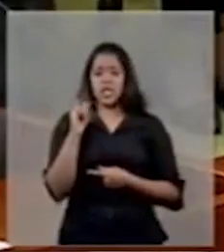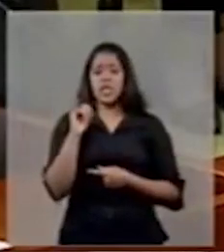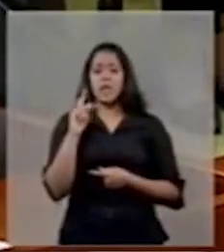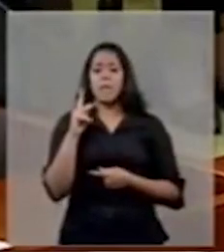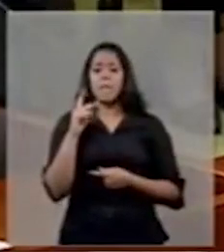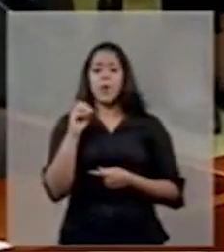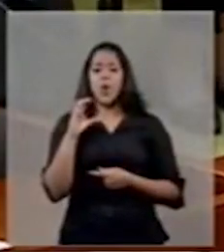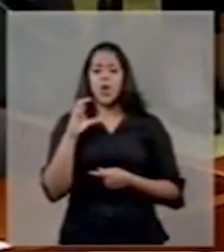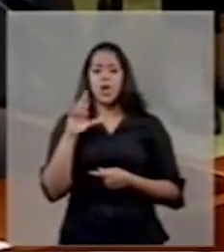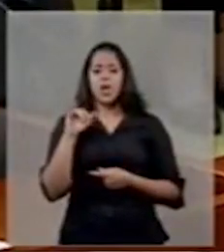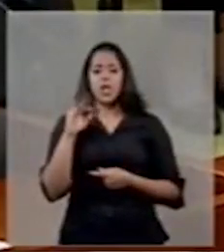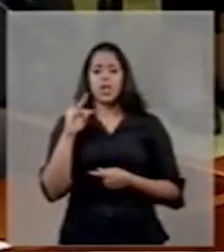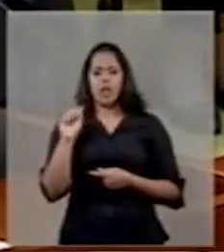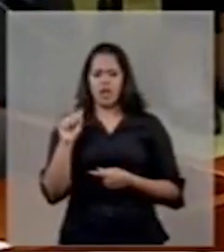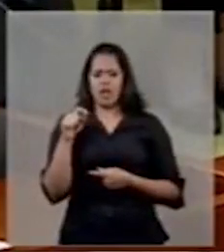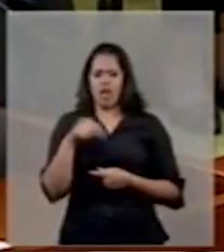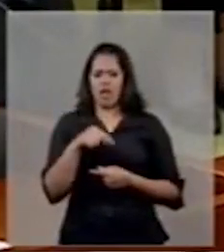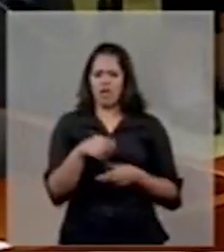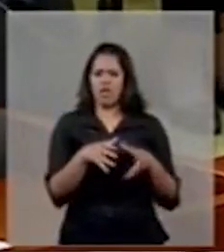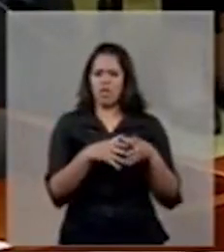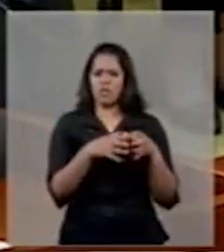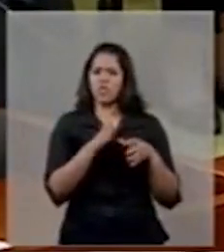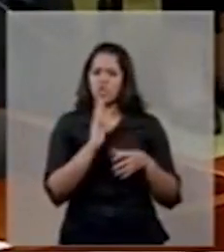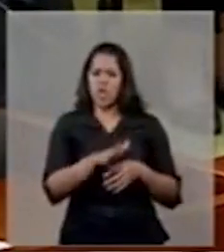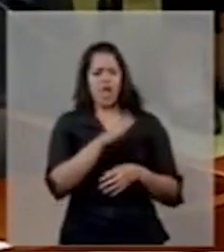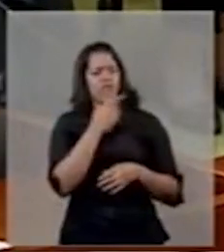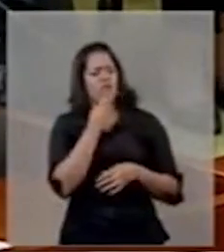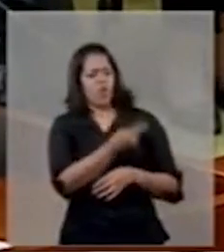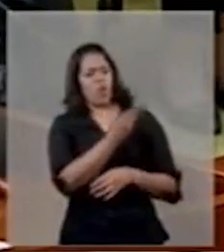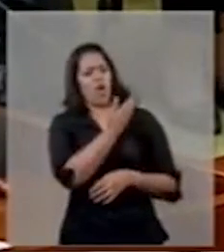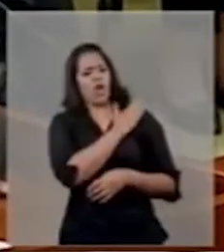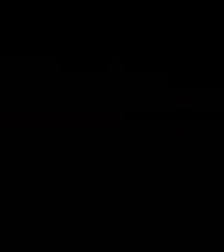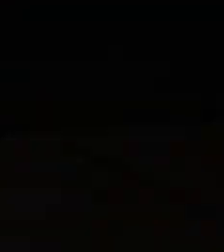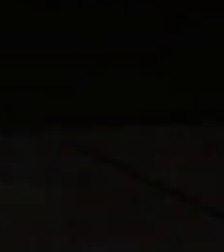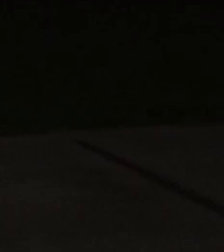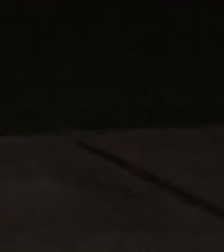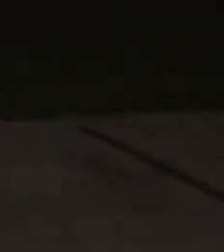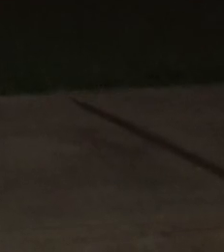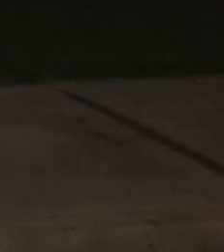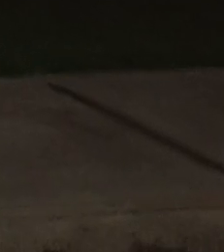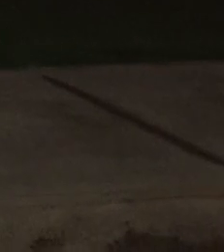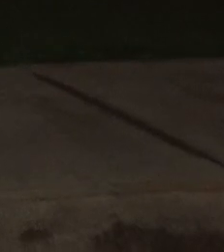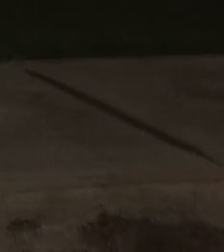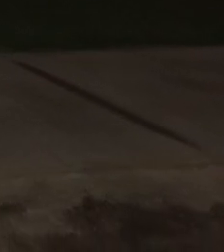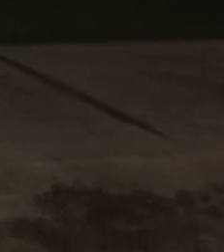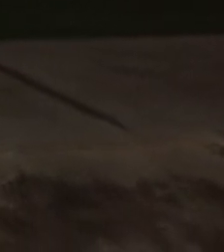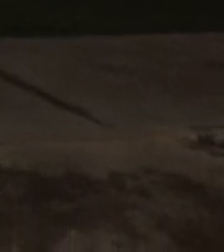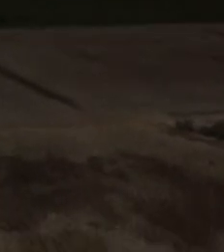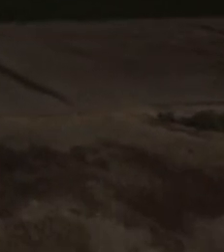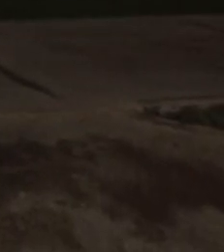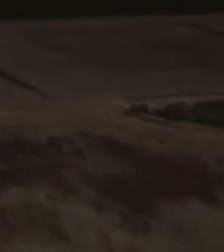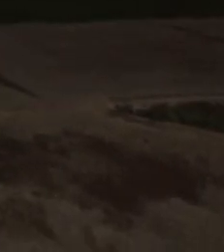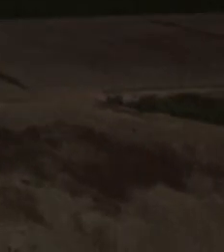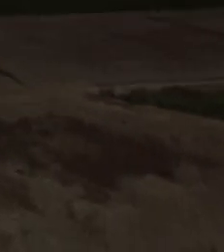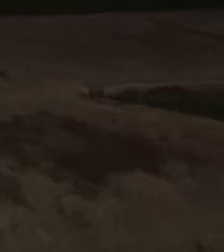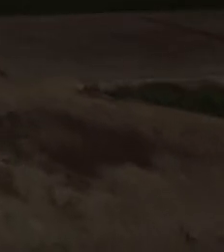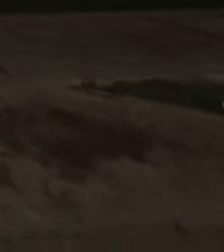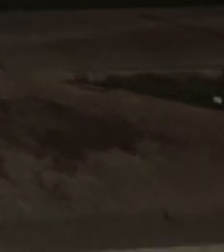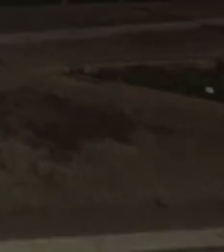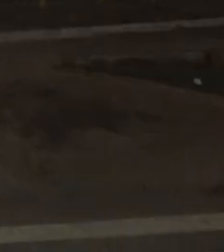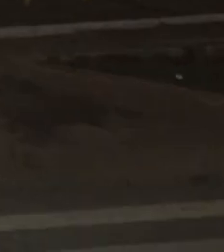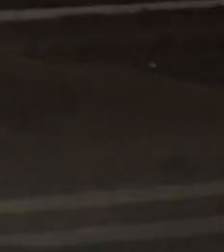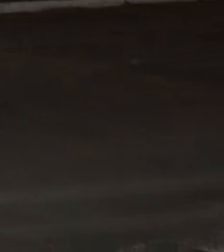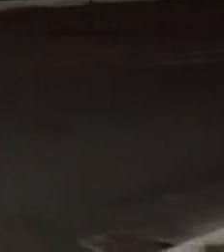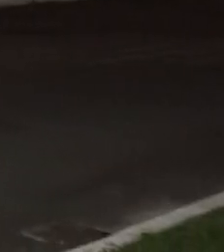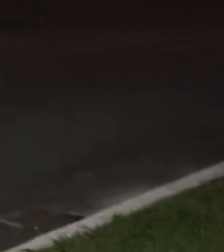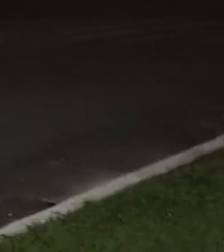tratando aqui do que esta corte já chamou de racismo religioso. O judiciário brasileiro nunca foi demandado para discutir o